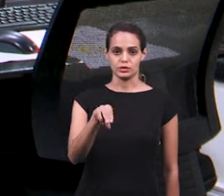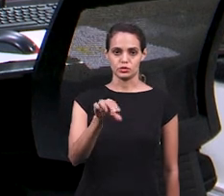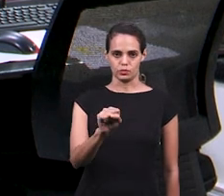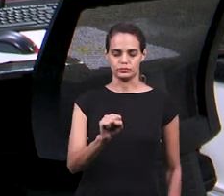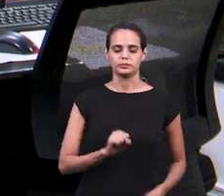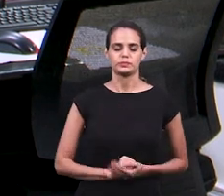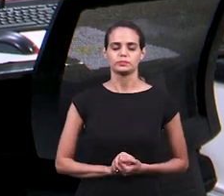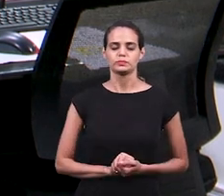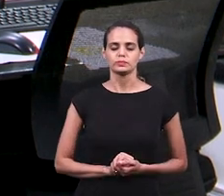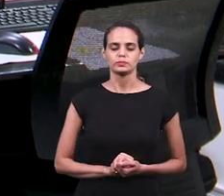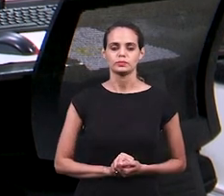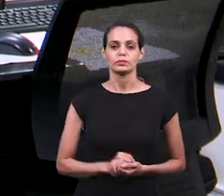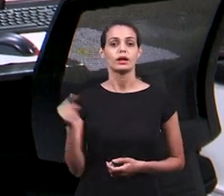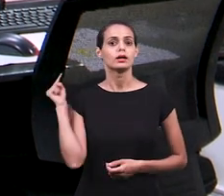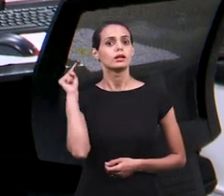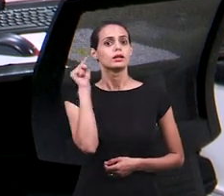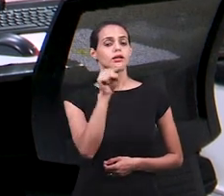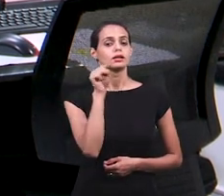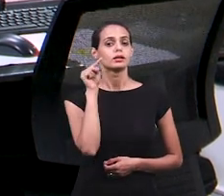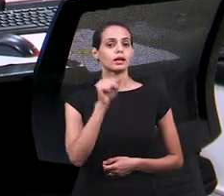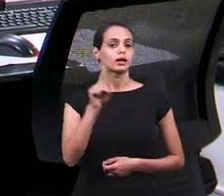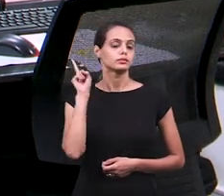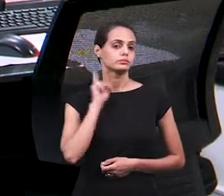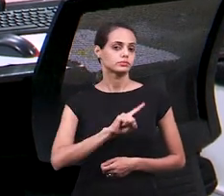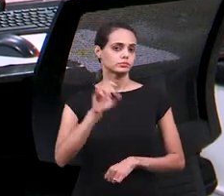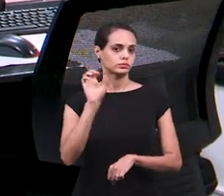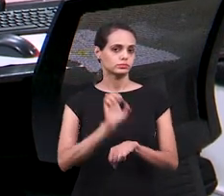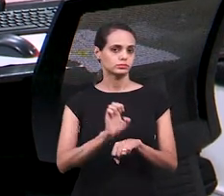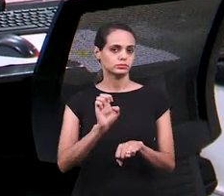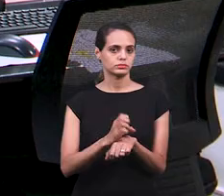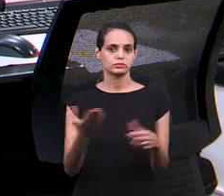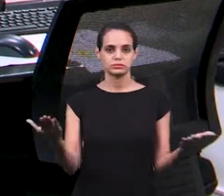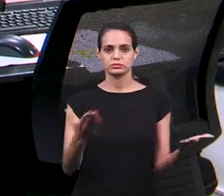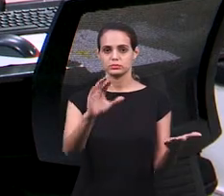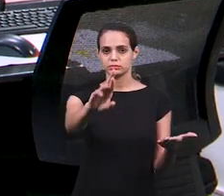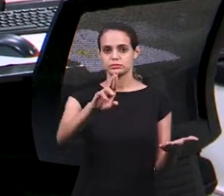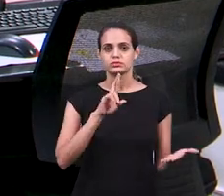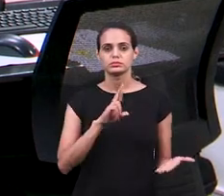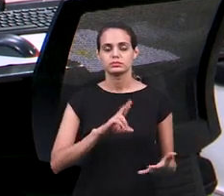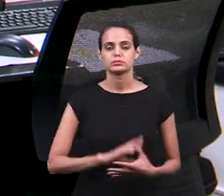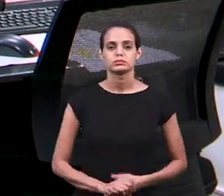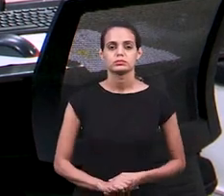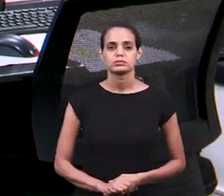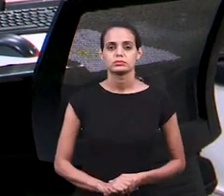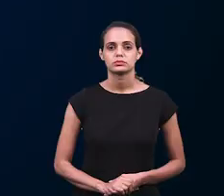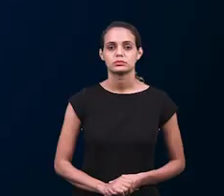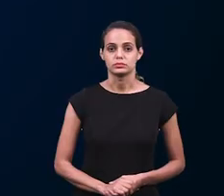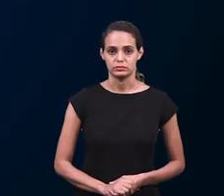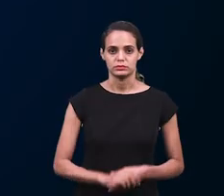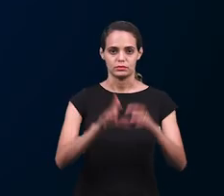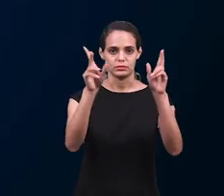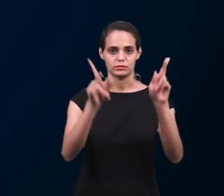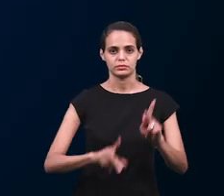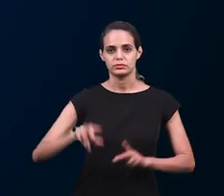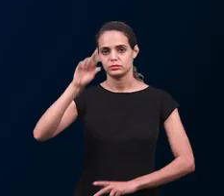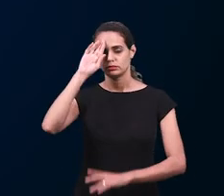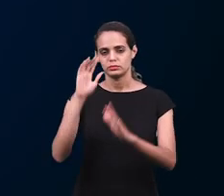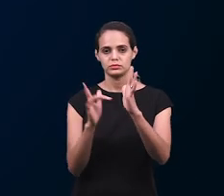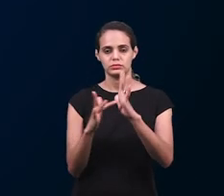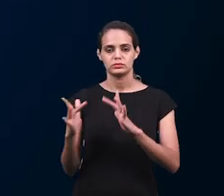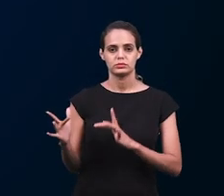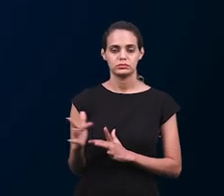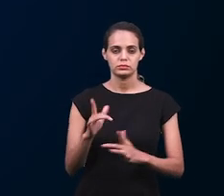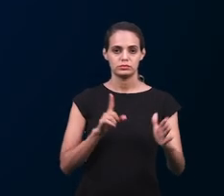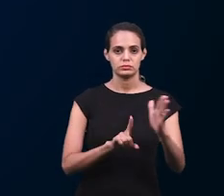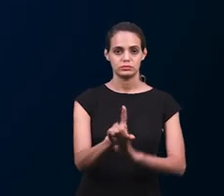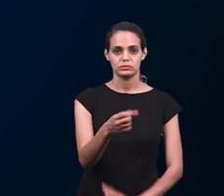ele pertence à igreja em Pouso Alegre, no estado de Minas Gerais. O Wellerson vai nos dar essa resposta. Na paz do Senhor